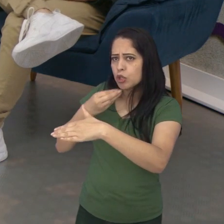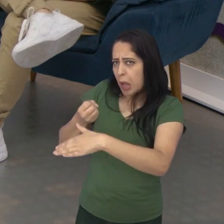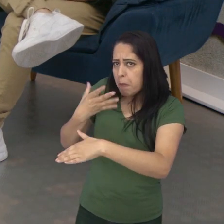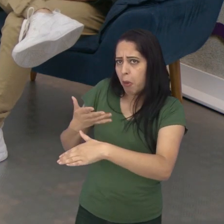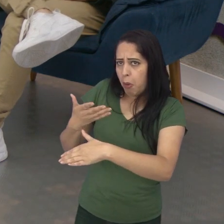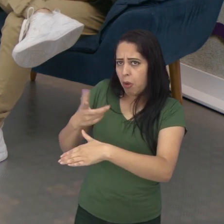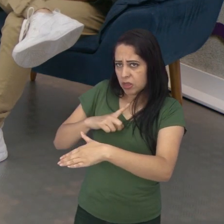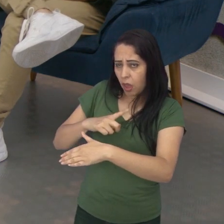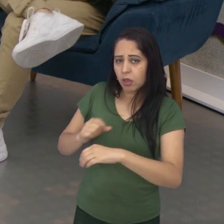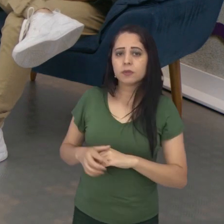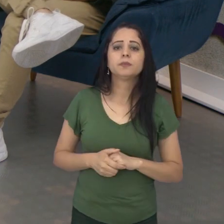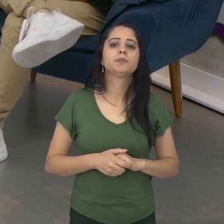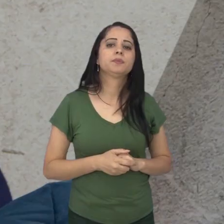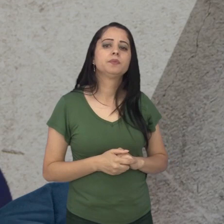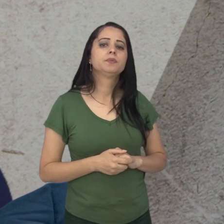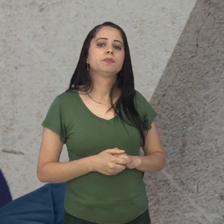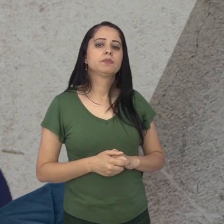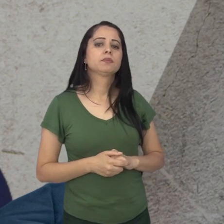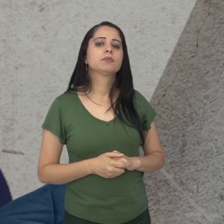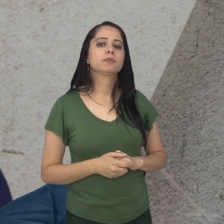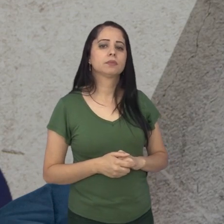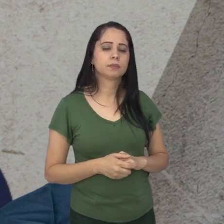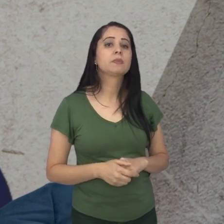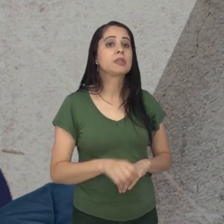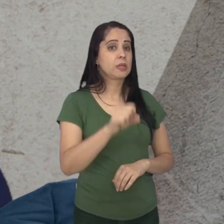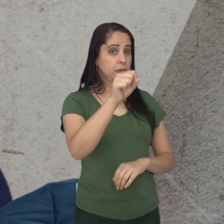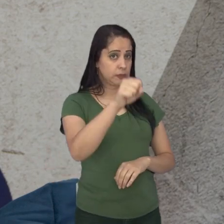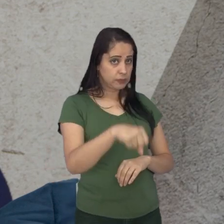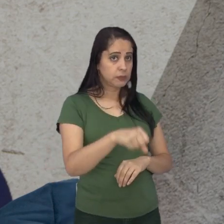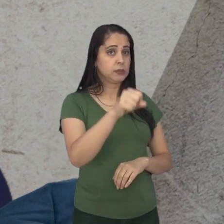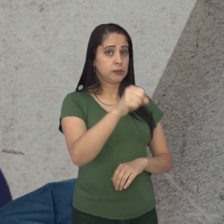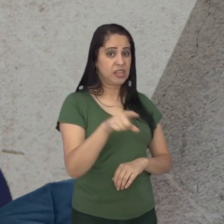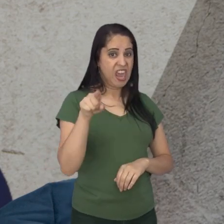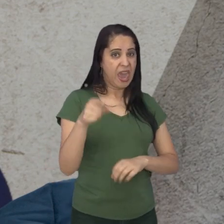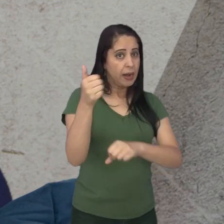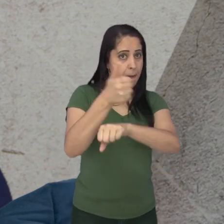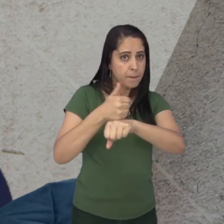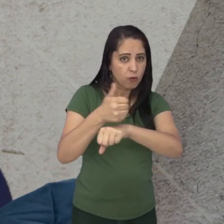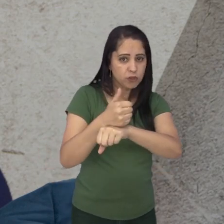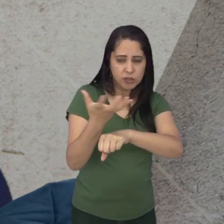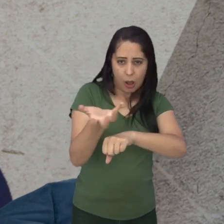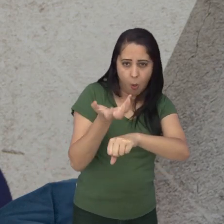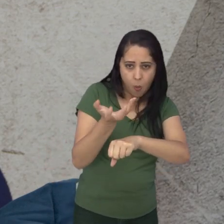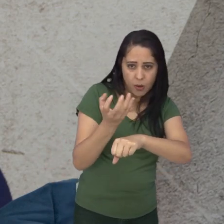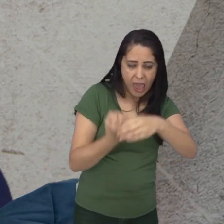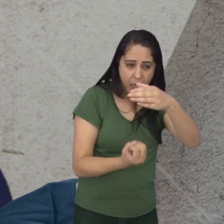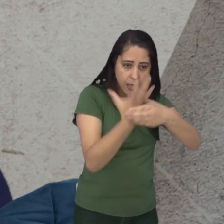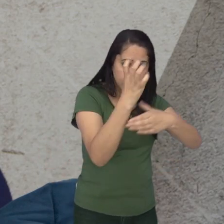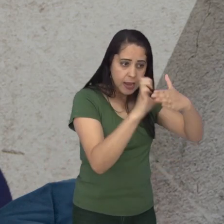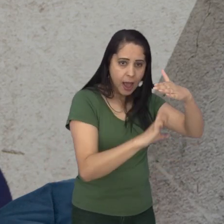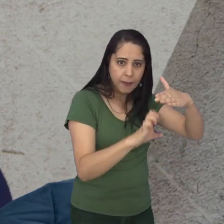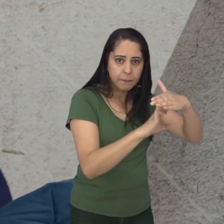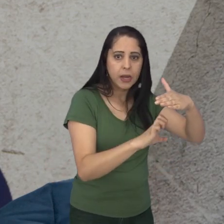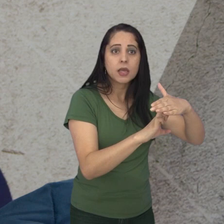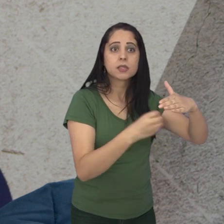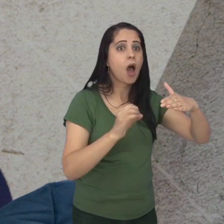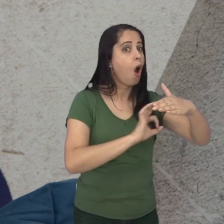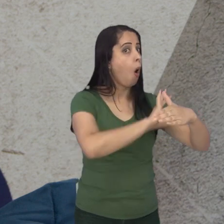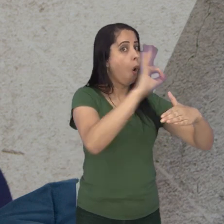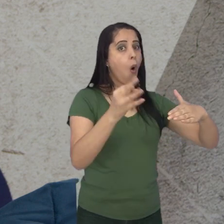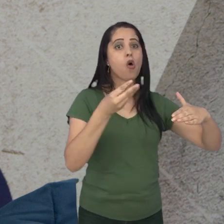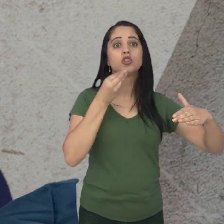para o profissional? Então, essa é uma boa oportunidade, mas ela também está atrelada a muitas